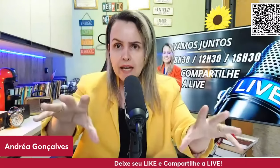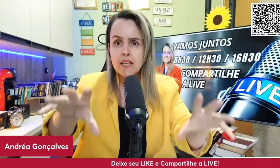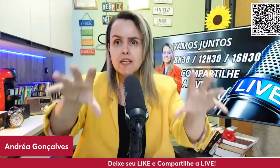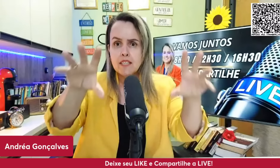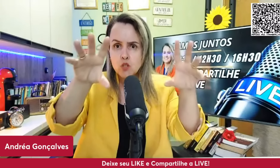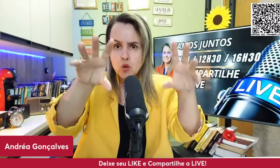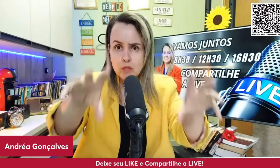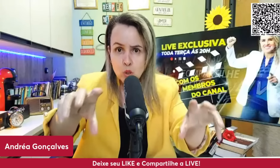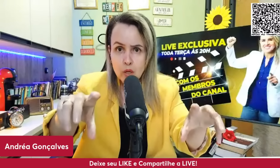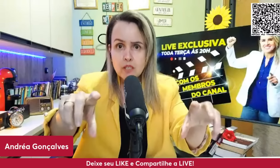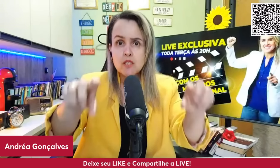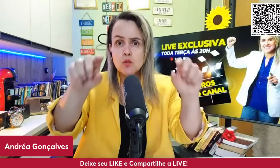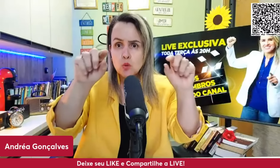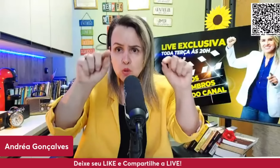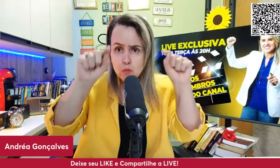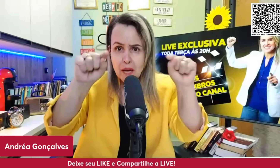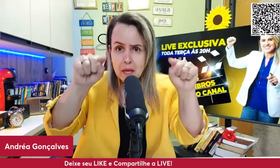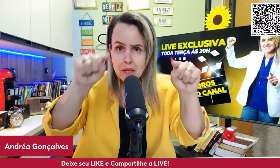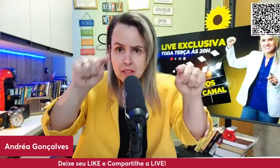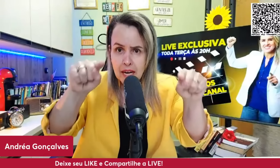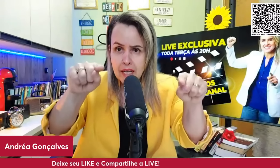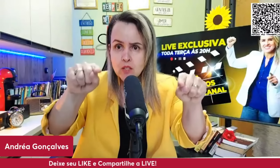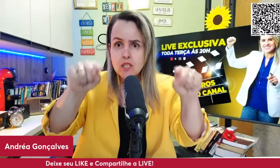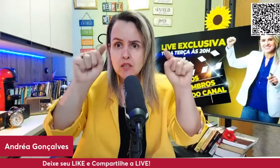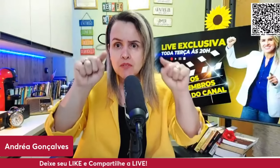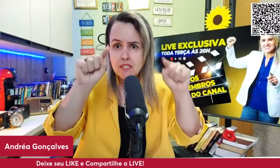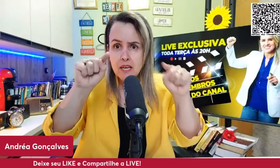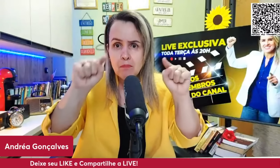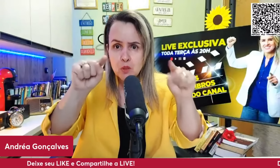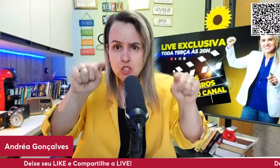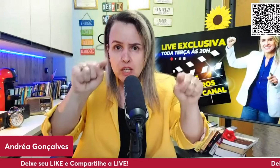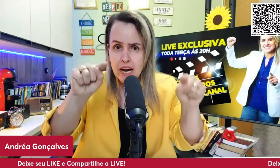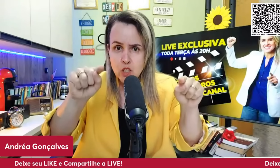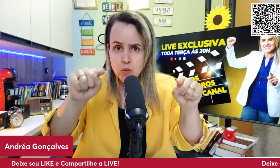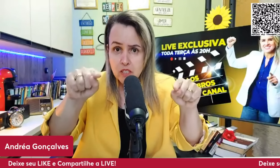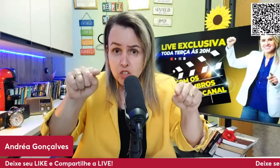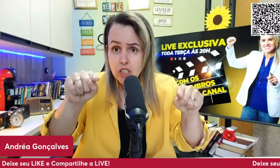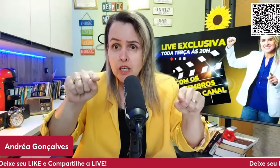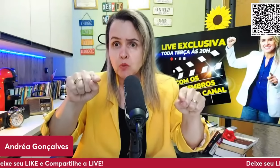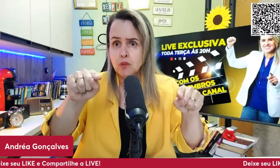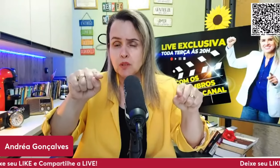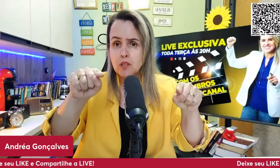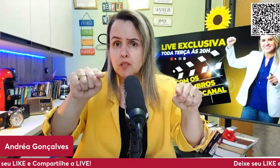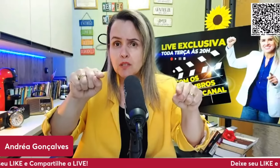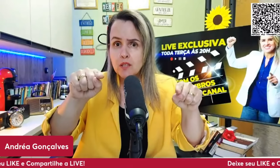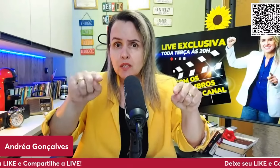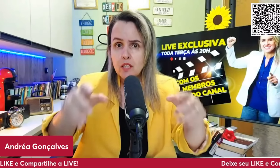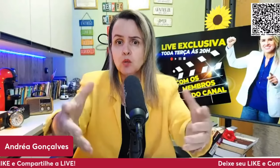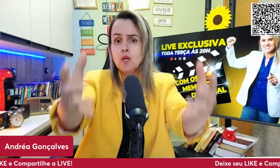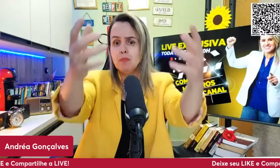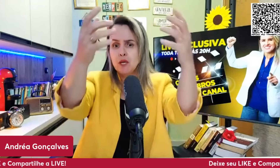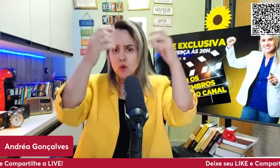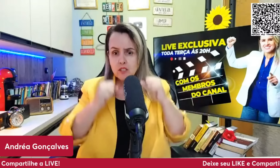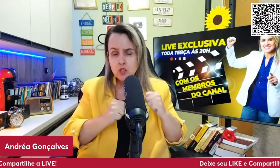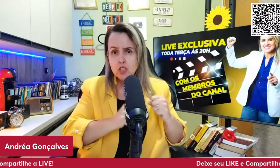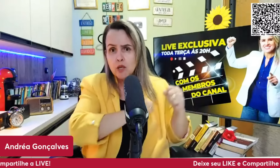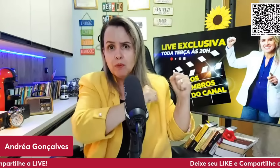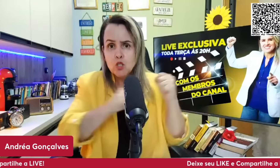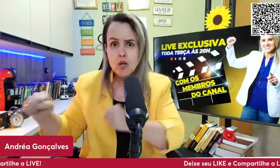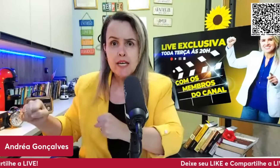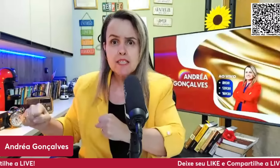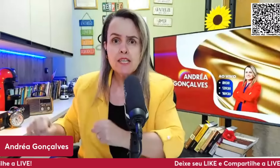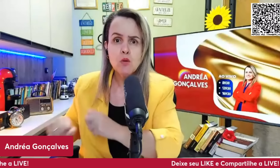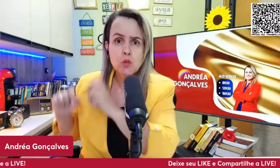retirar das comissões dos parlamentares que ia fazer a politicagem com esse dinheiro e Lula pegou esse